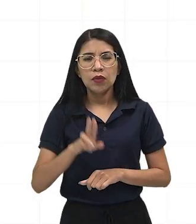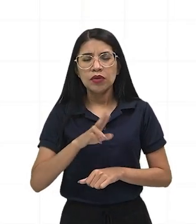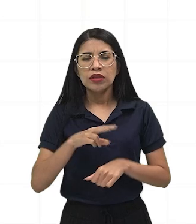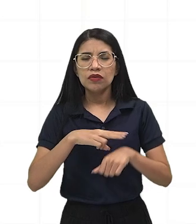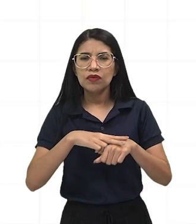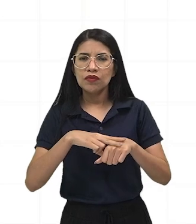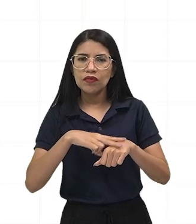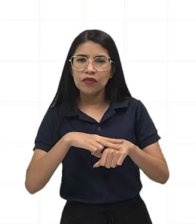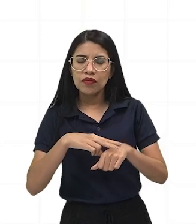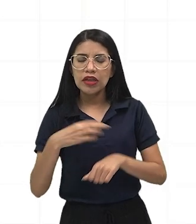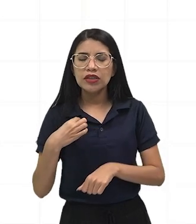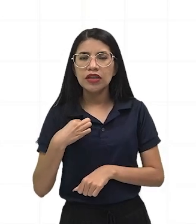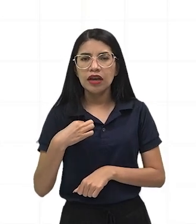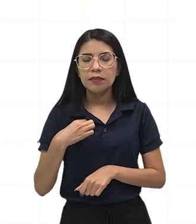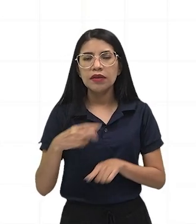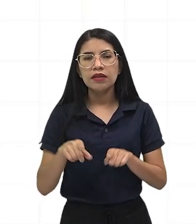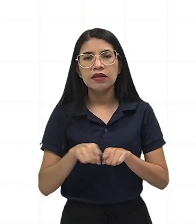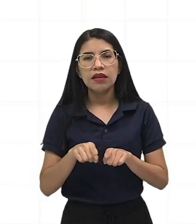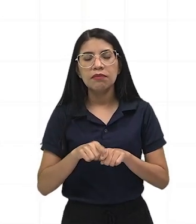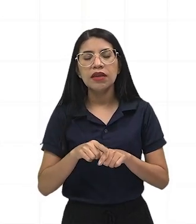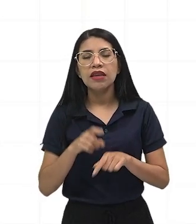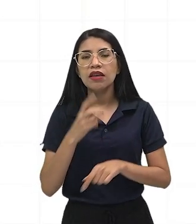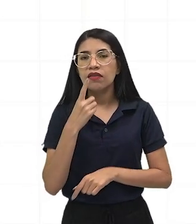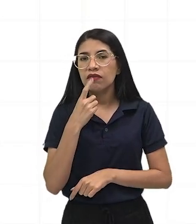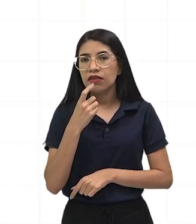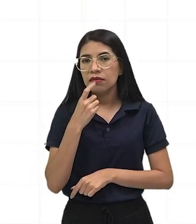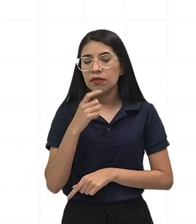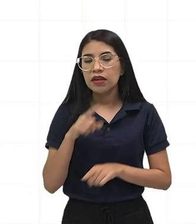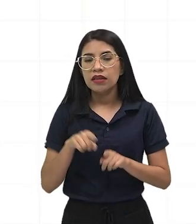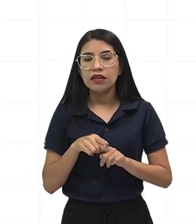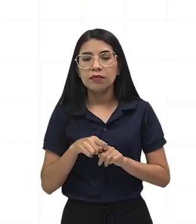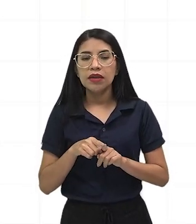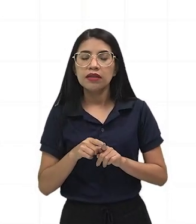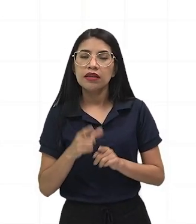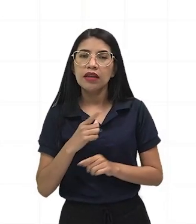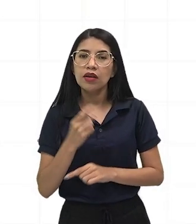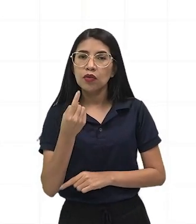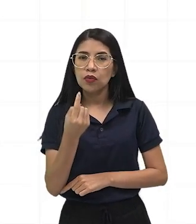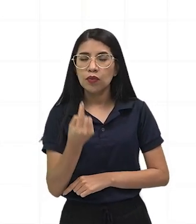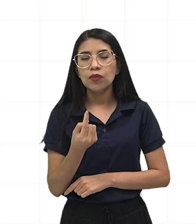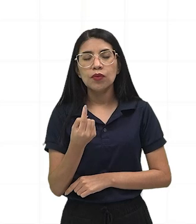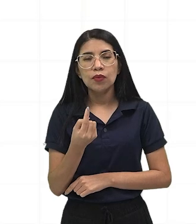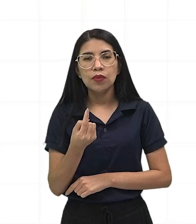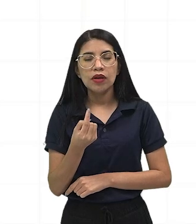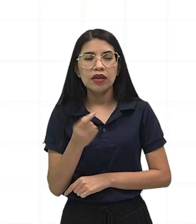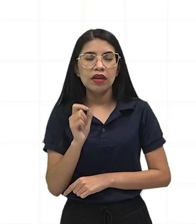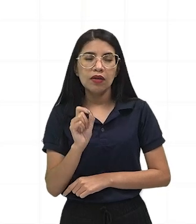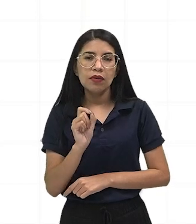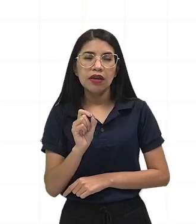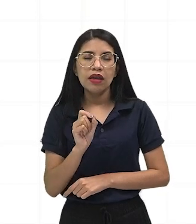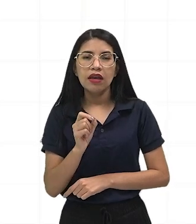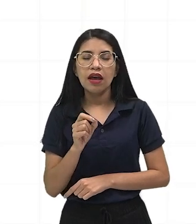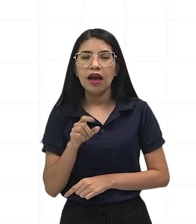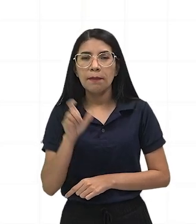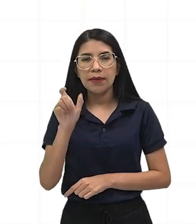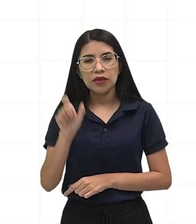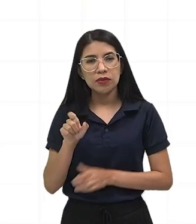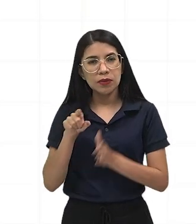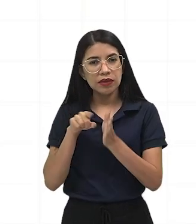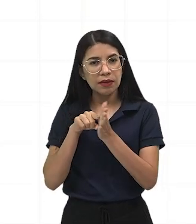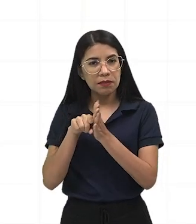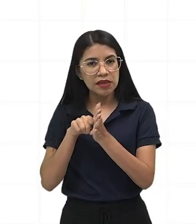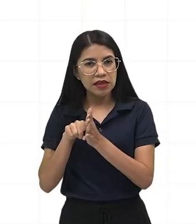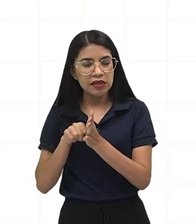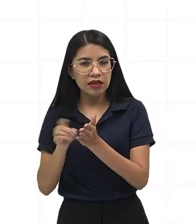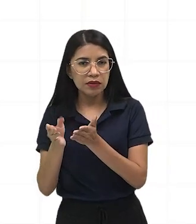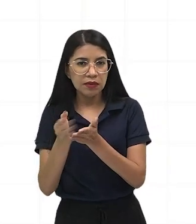verde, bonecos que estão vestidos de vermelho e um bonequinho que, suponhamos assim, é o pesquisador, a pessoa que